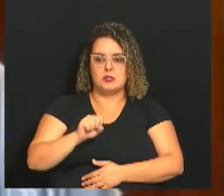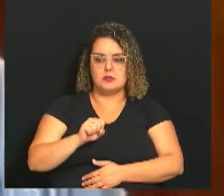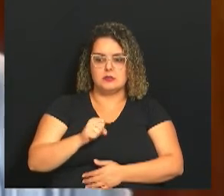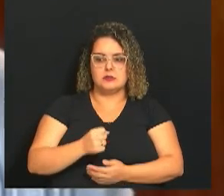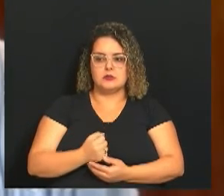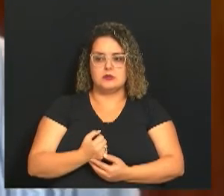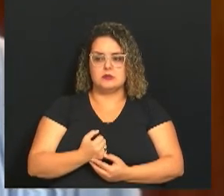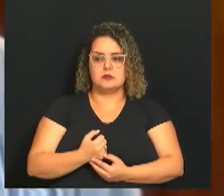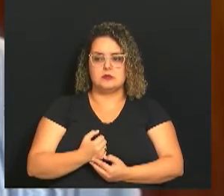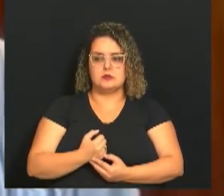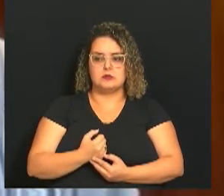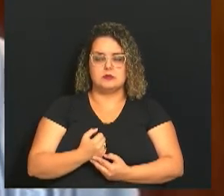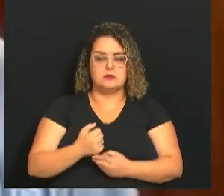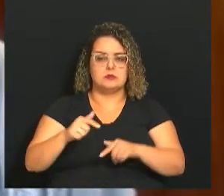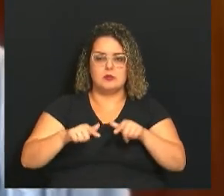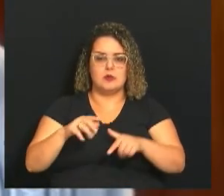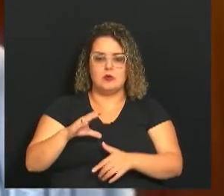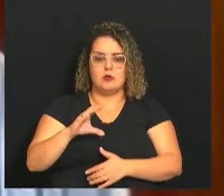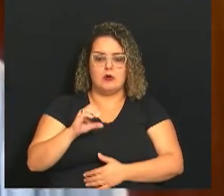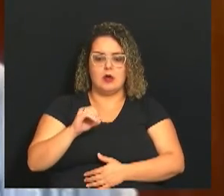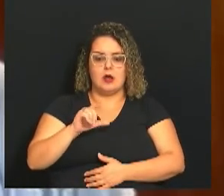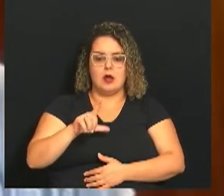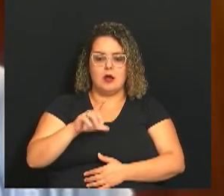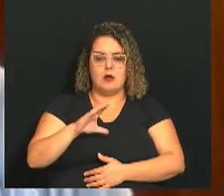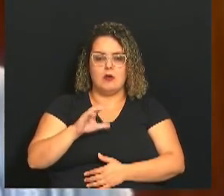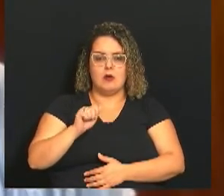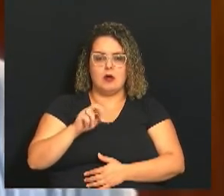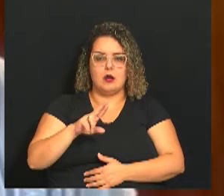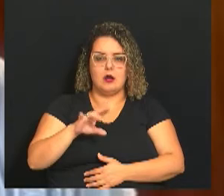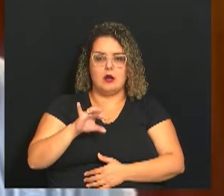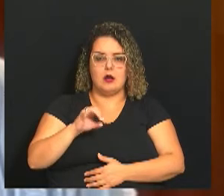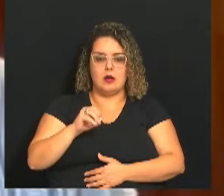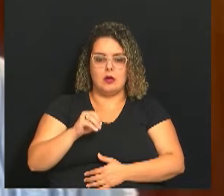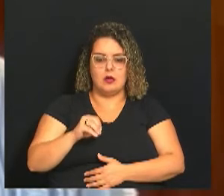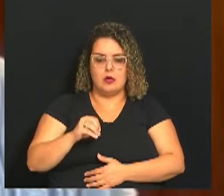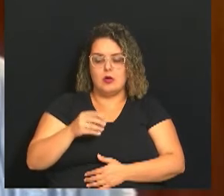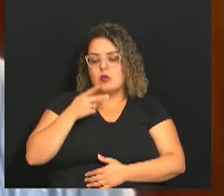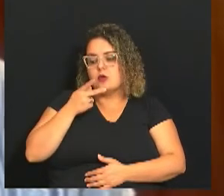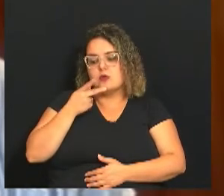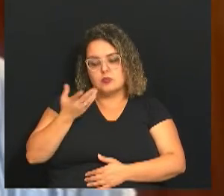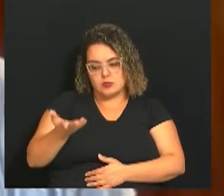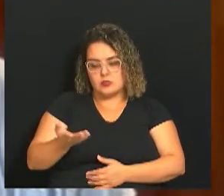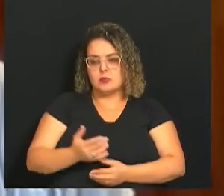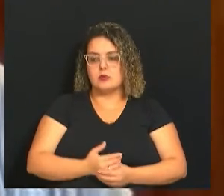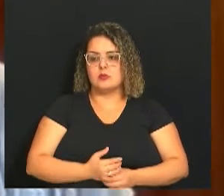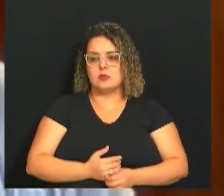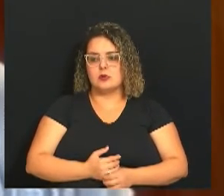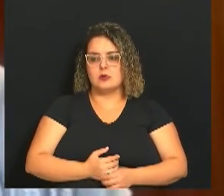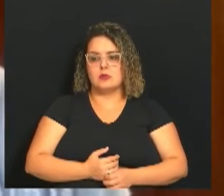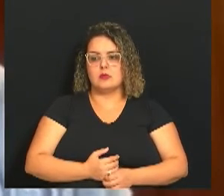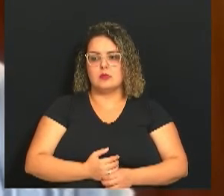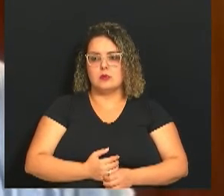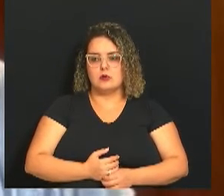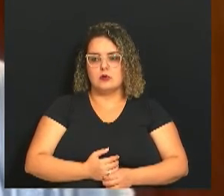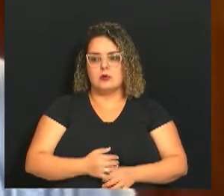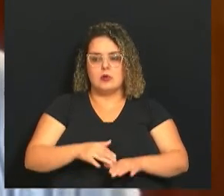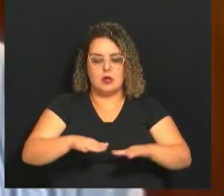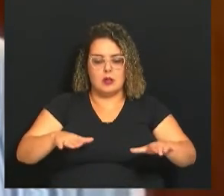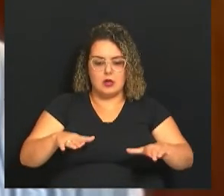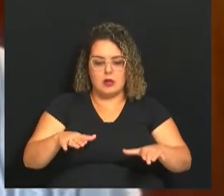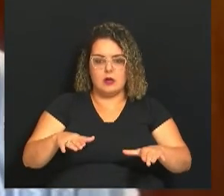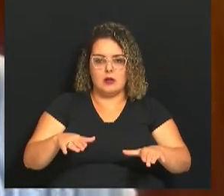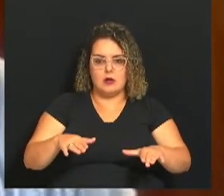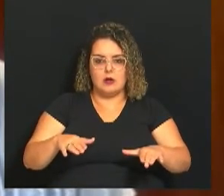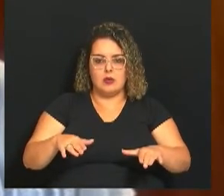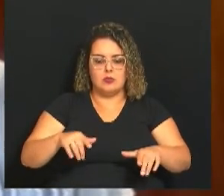E chegou lá, era aquilo que o senhor falou, doutor. Era uma peãozada que